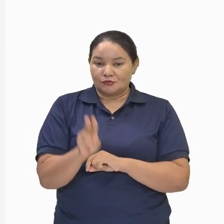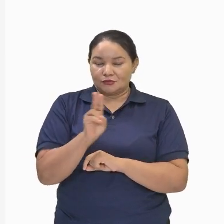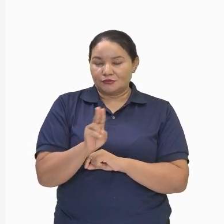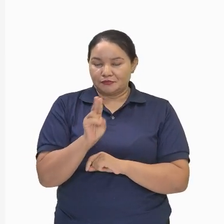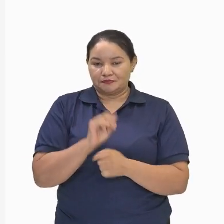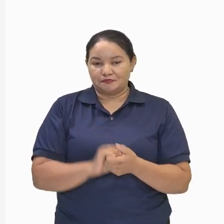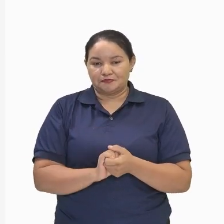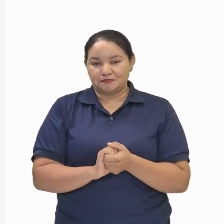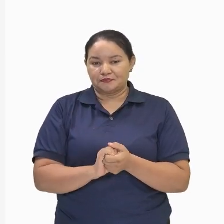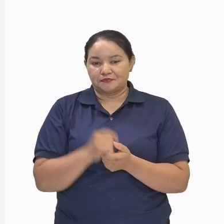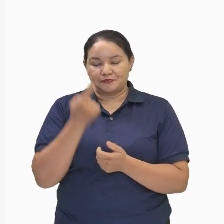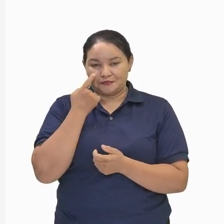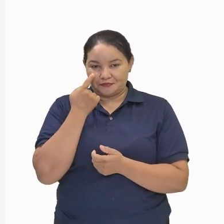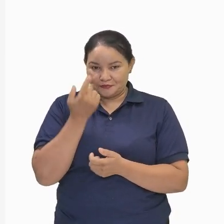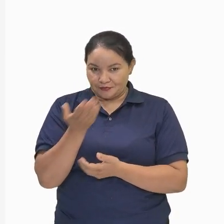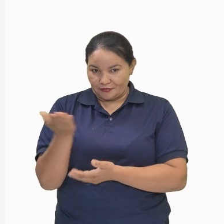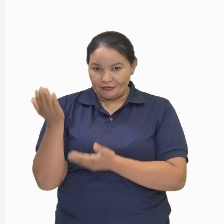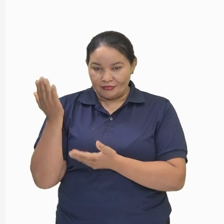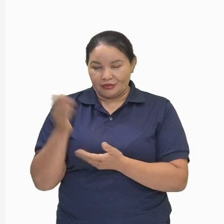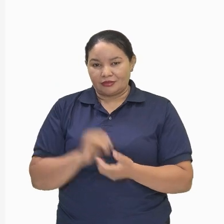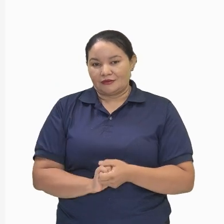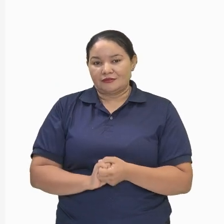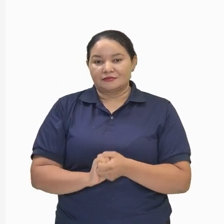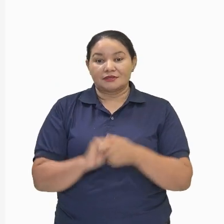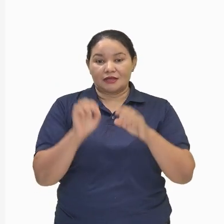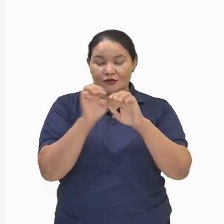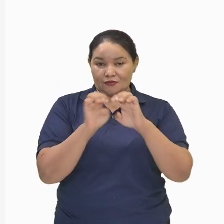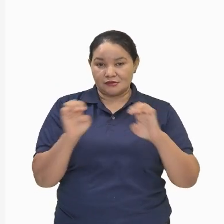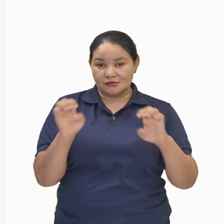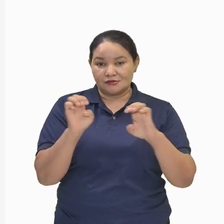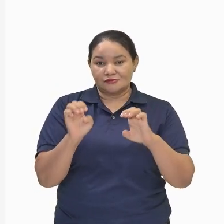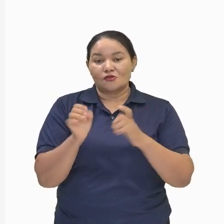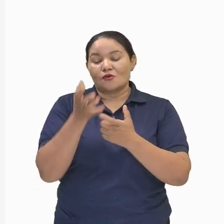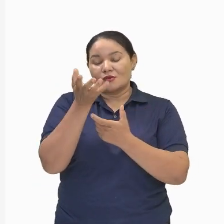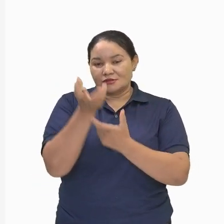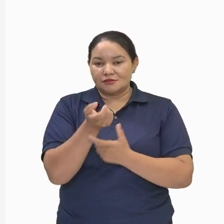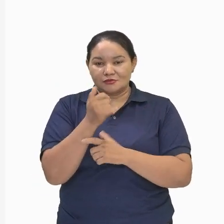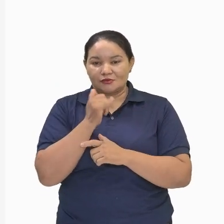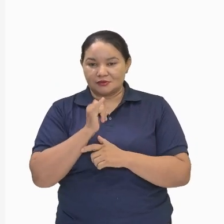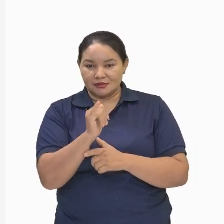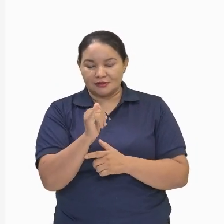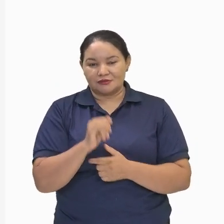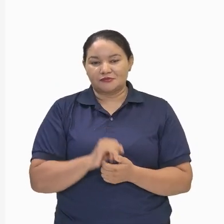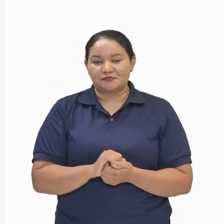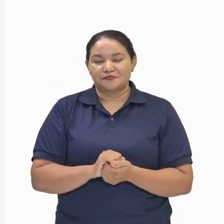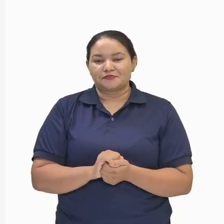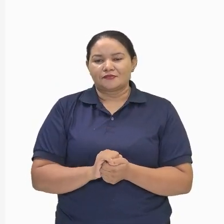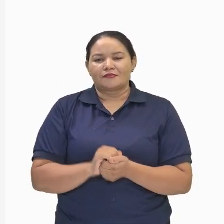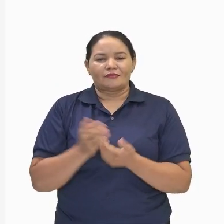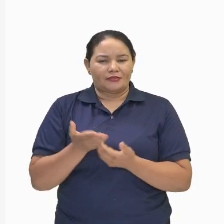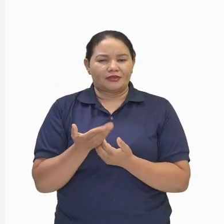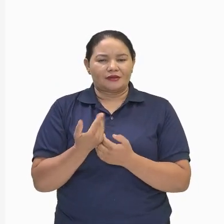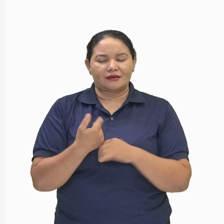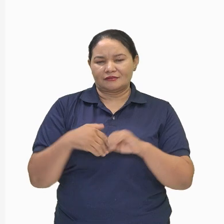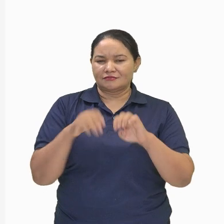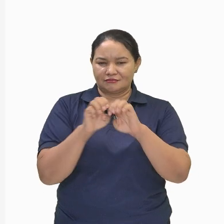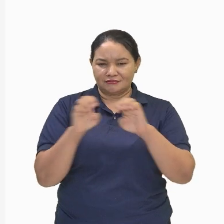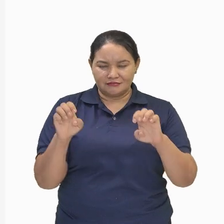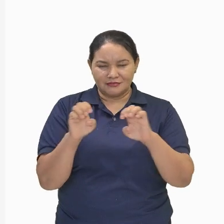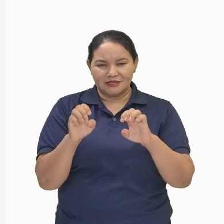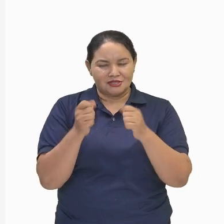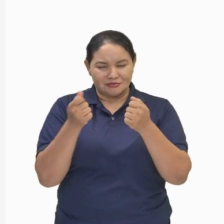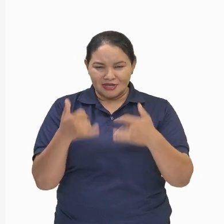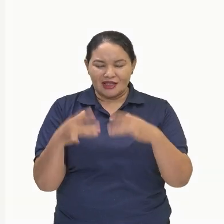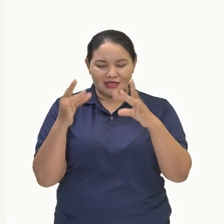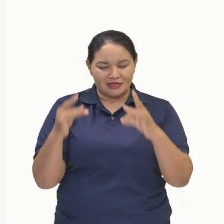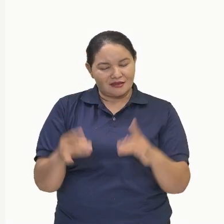agora, a equação dos receptores elétricos, certo? Eu não vou deduzir essa equação para você, não vem o caso agora, é só